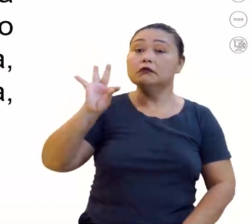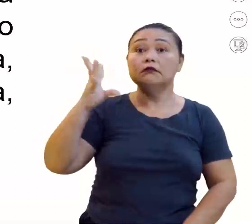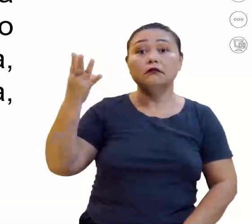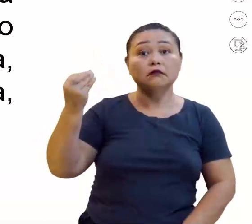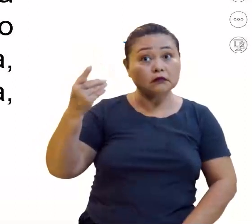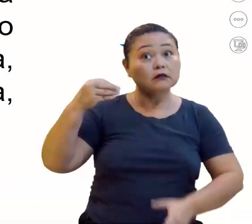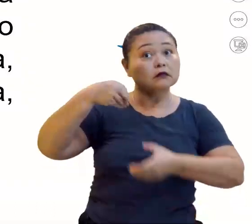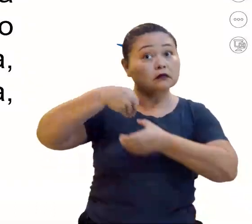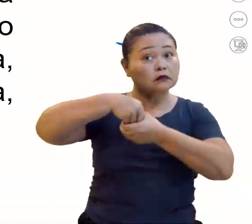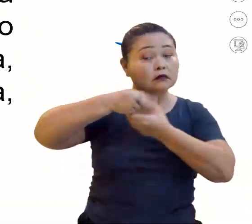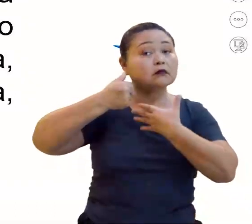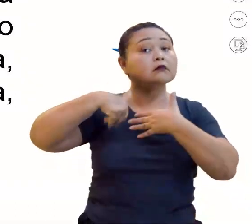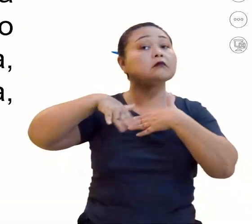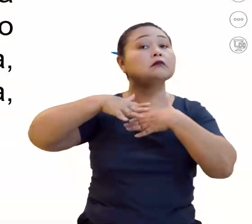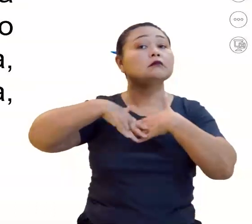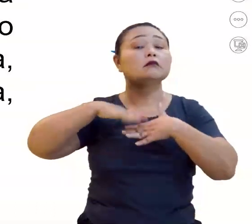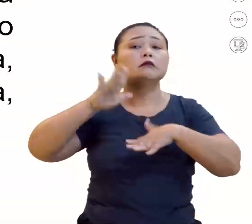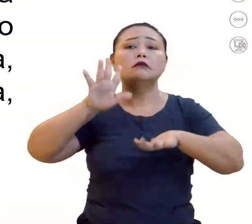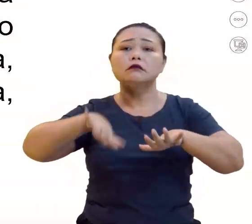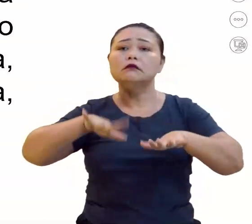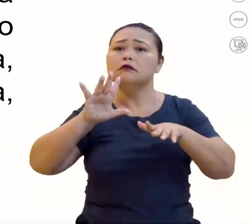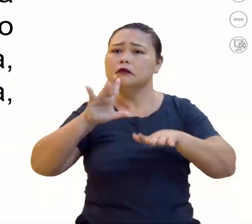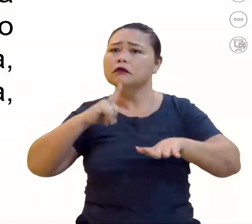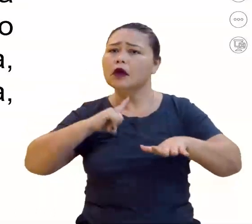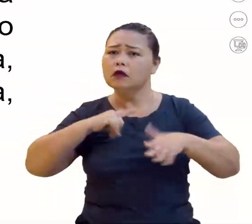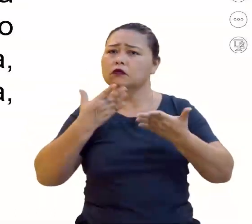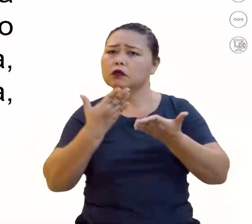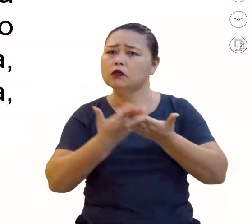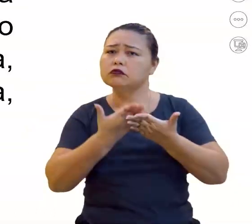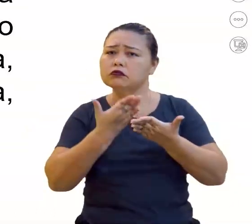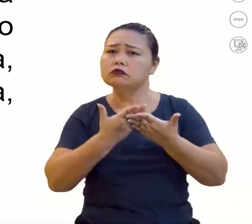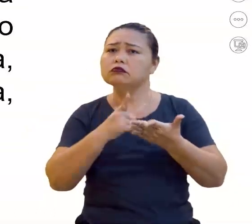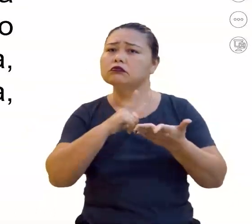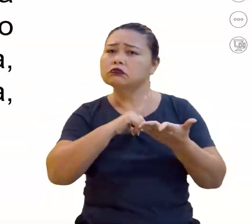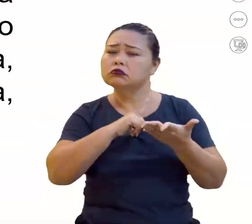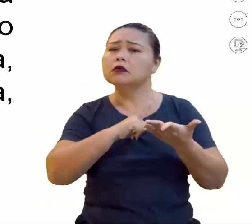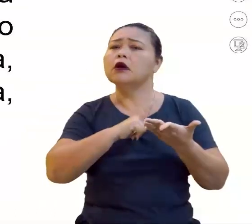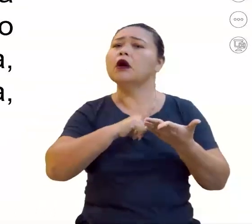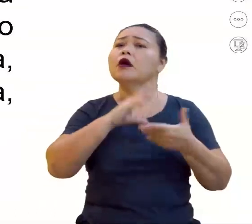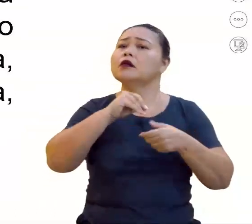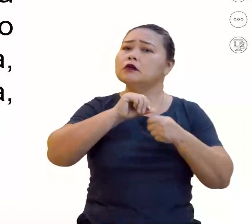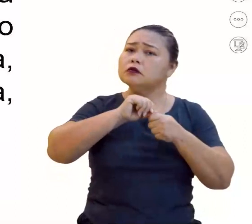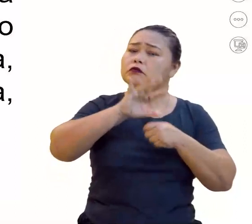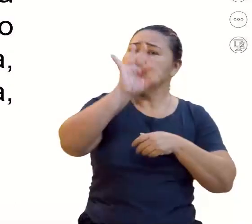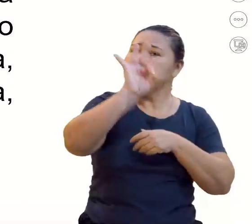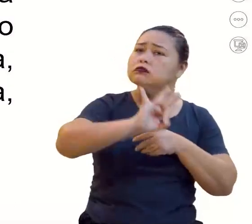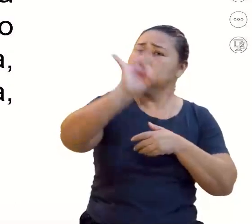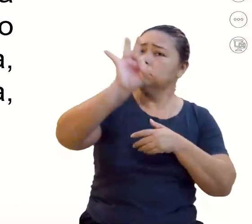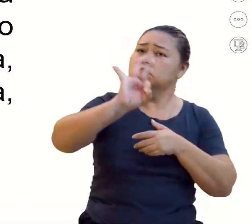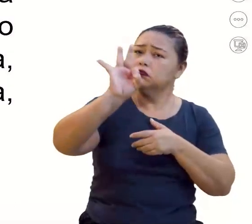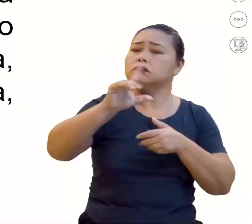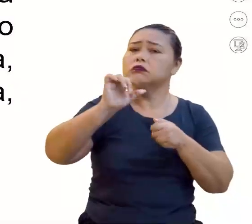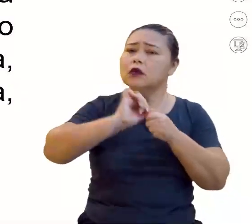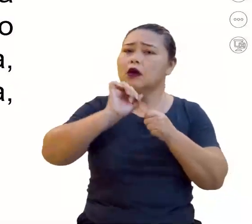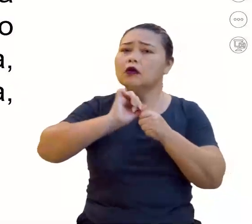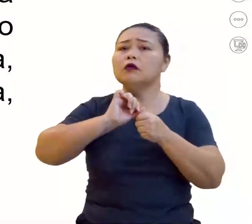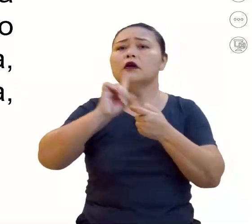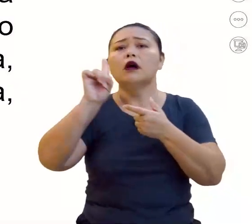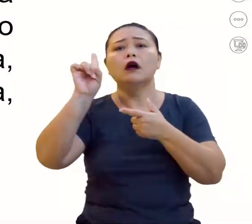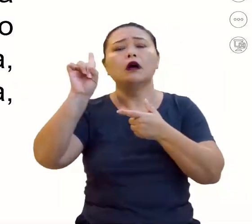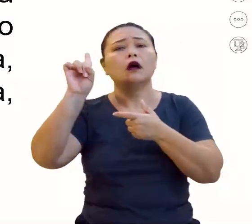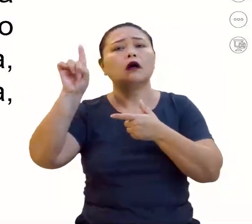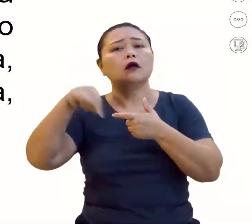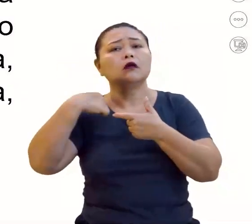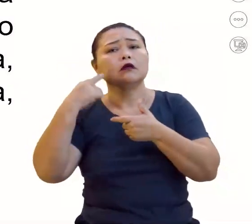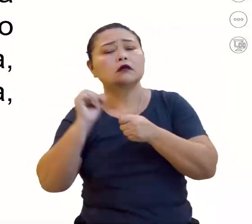isso. Vocês viram que em algumas aulas nós destacamos dados estatísticos do estado de Rondônia, dando ênfase, por exemplo, à